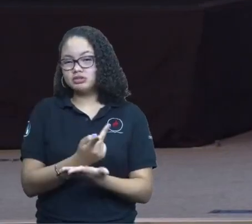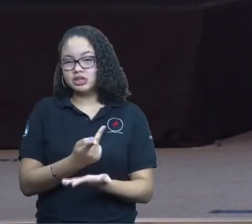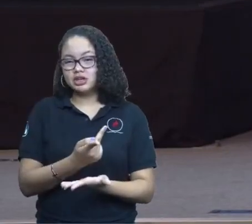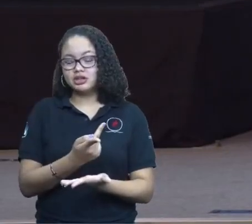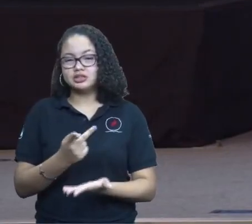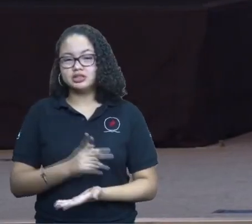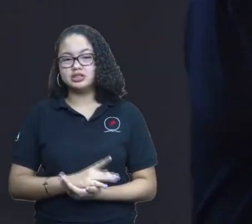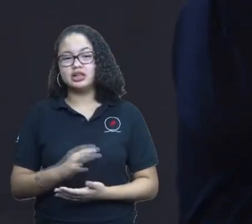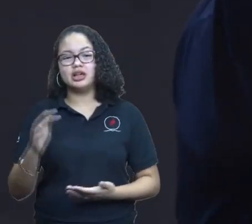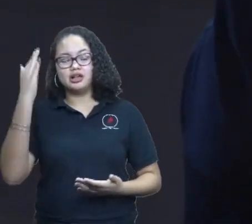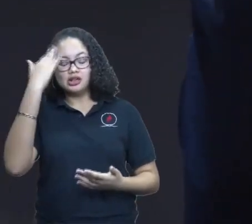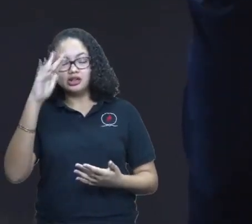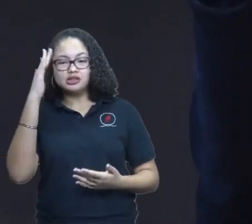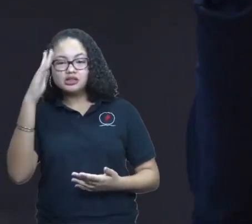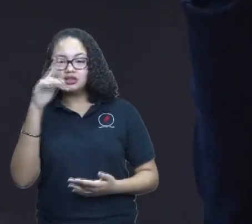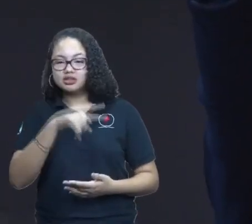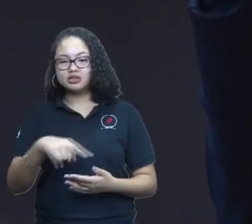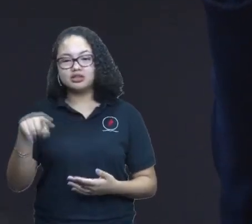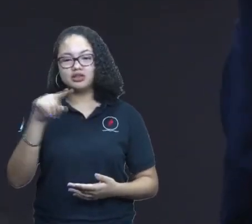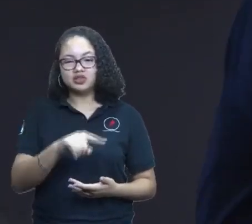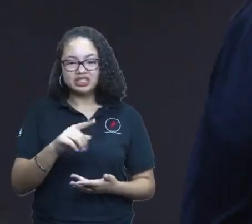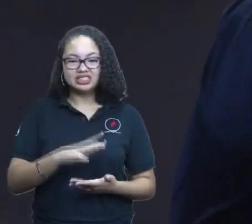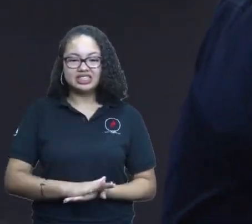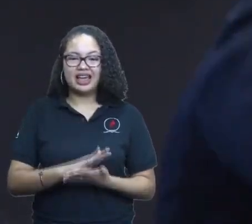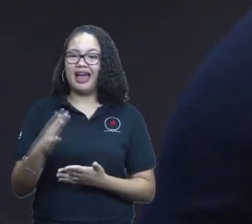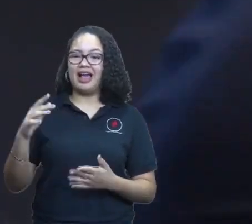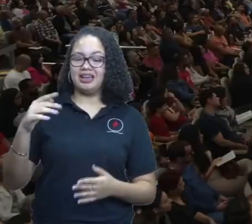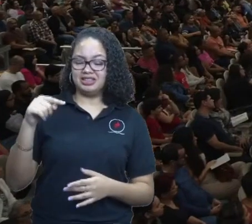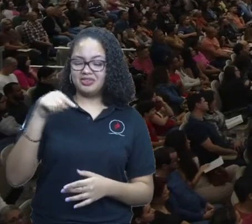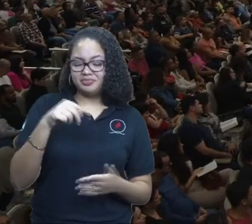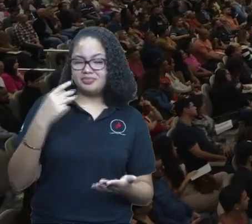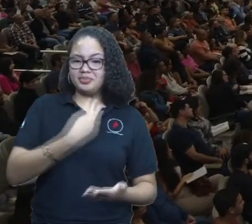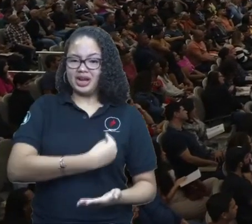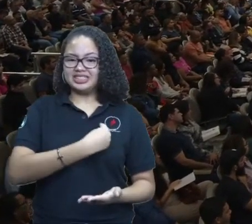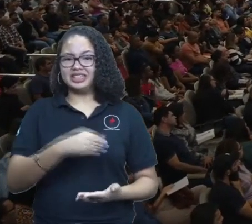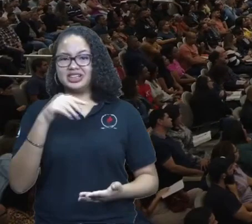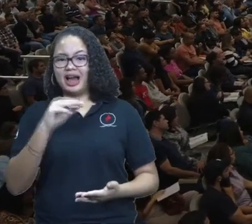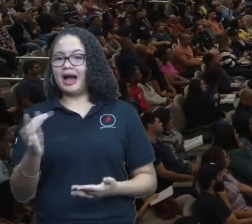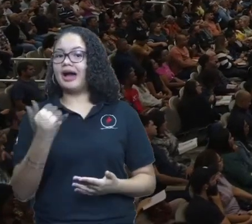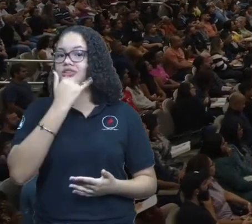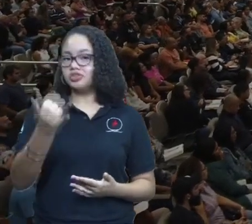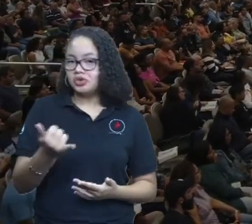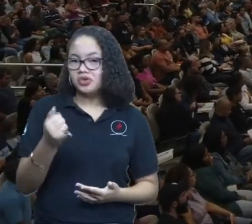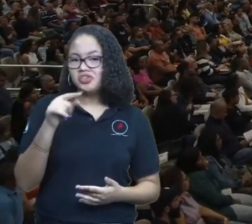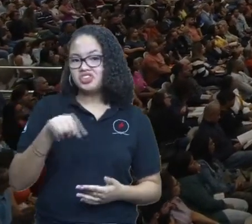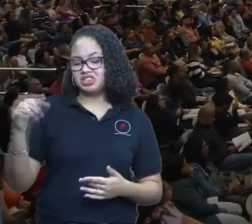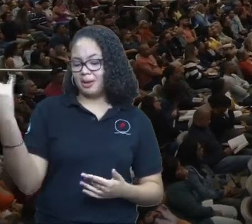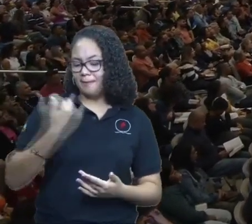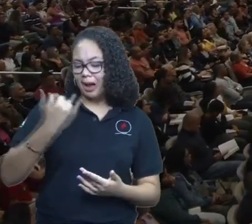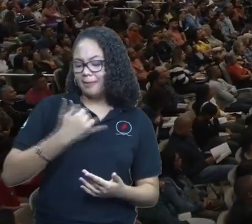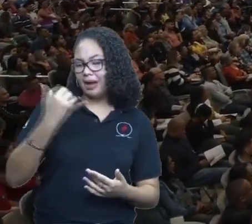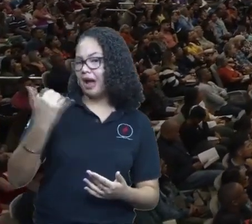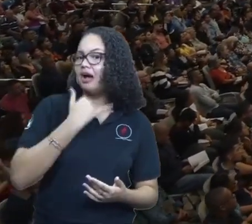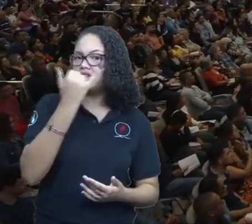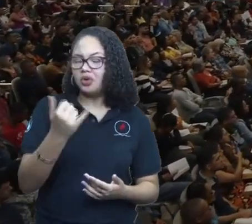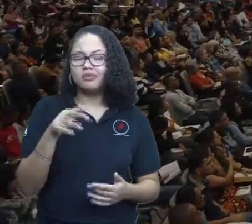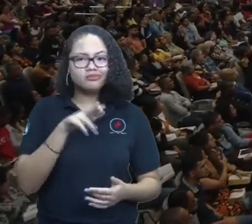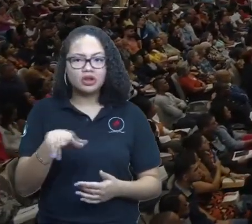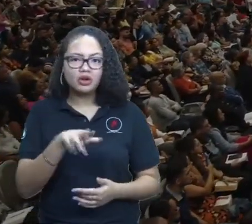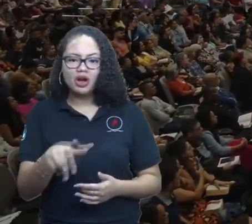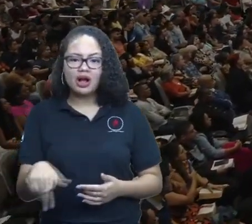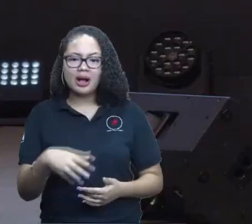Ei compreenda você não estava lá por acaso essa notícia não chegou os seus ouvidos Por acaso você não foi